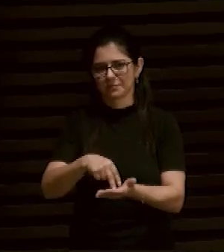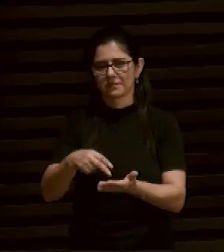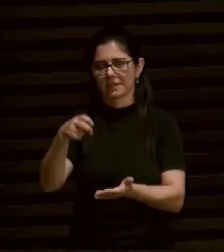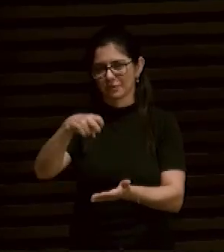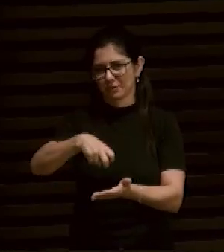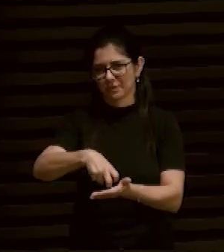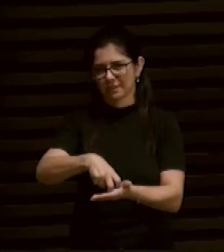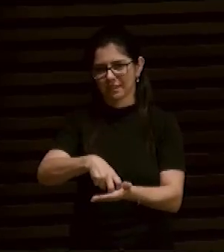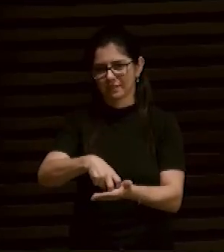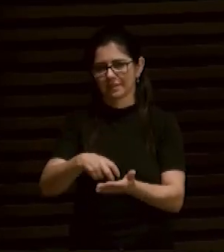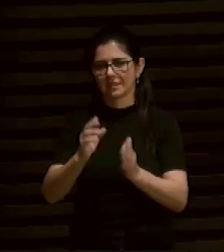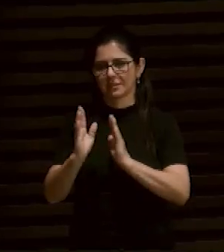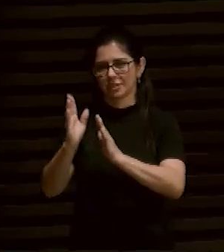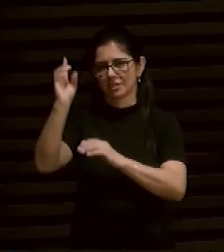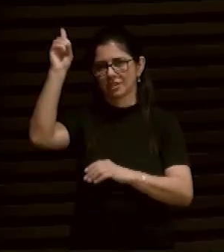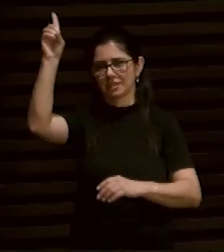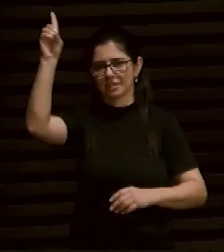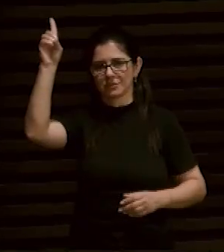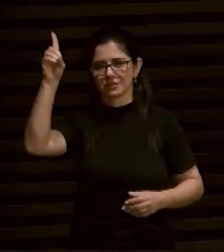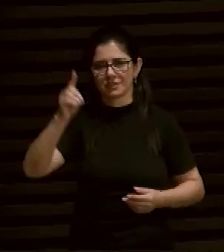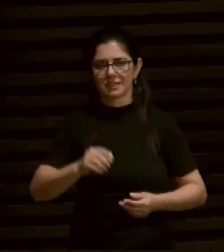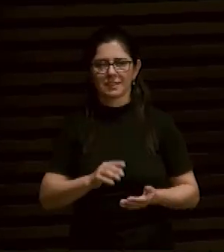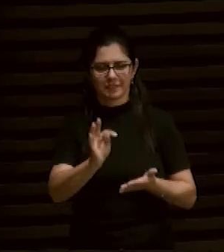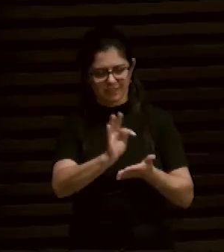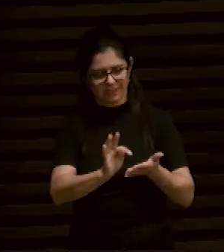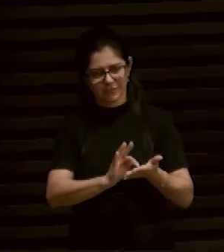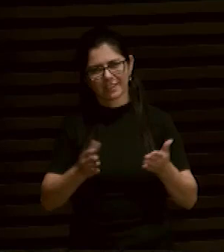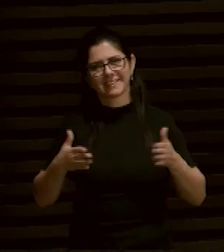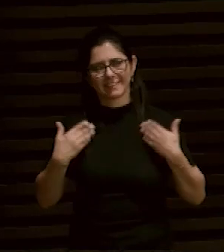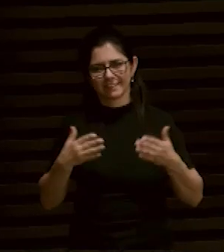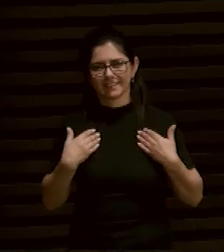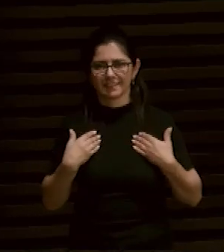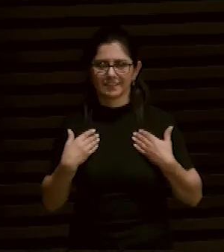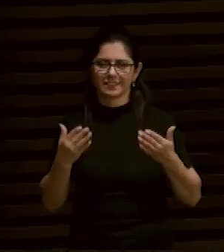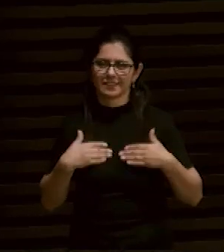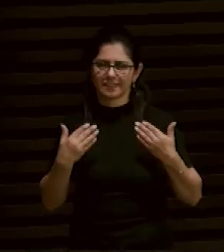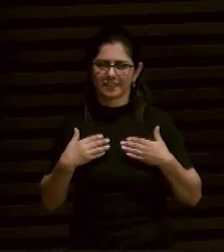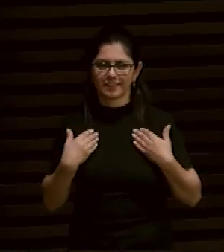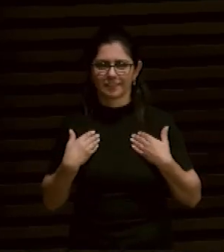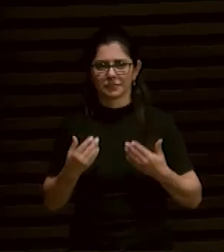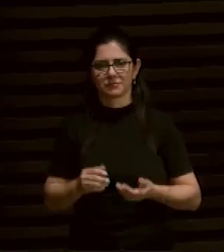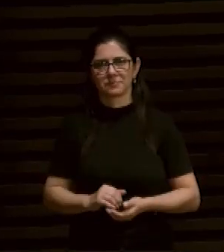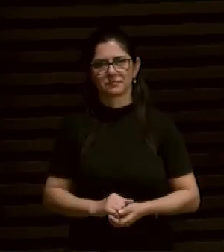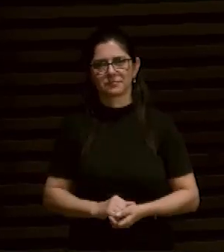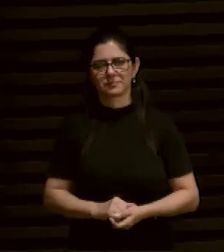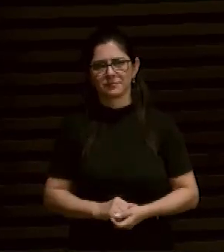irmãos, para mim esse texto foi um texto de tanta alegria, tanta alegria. Existe um